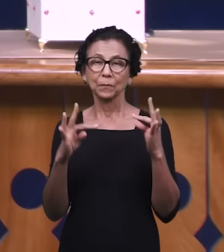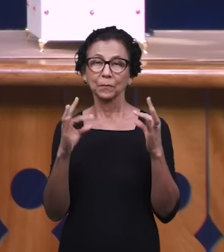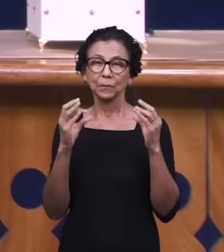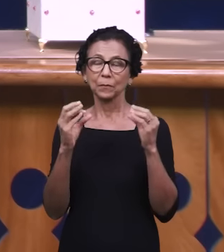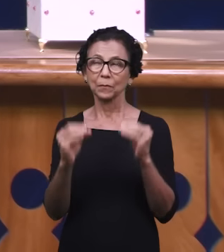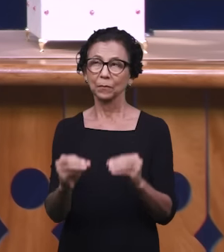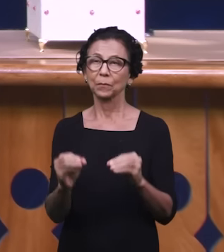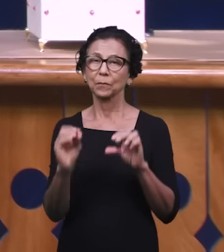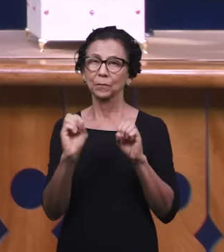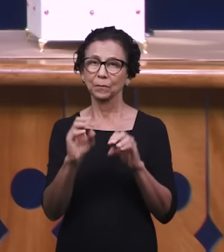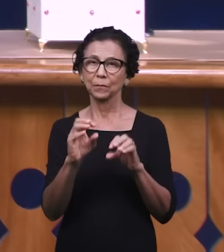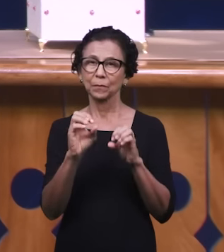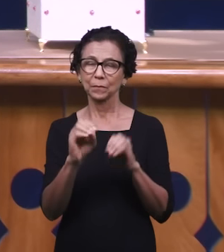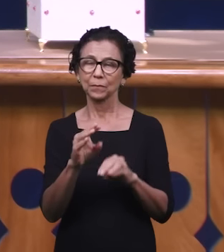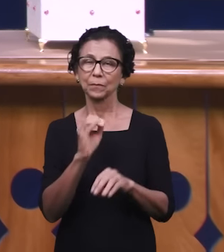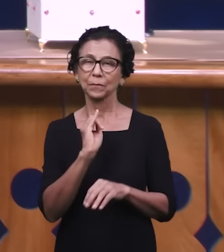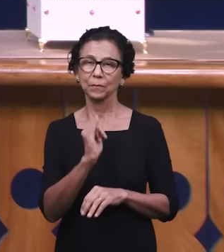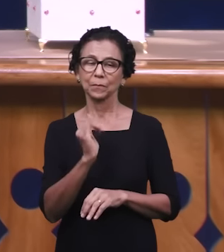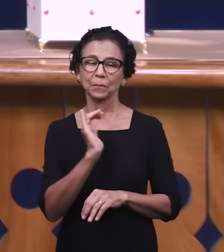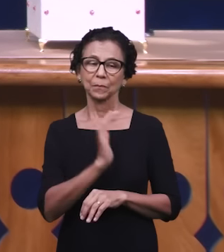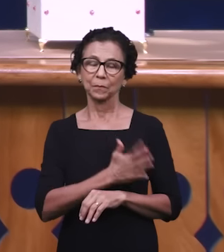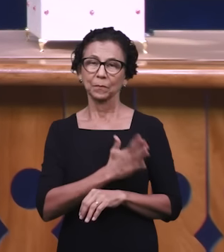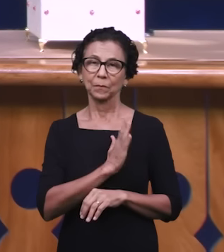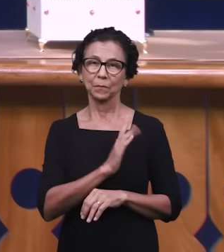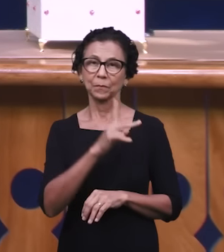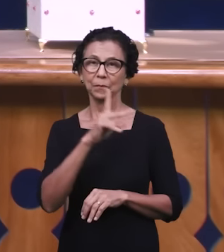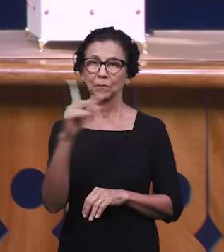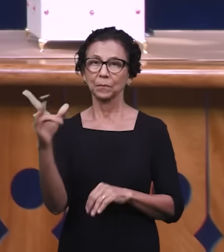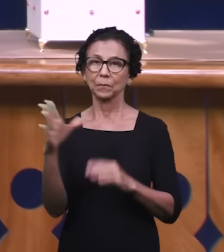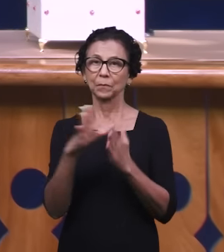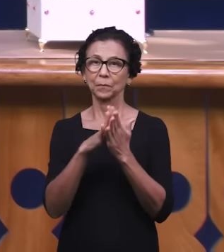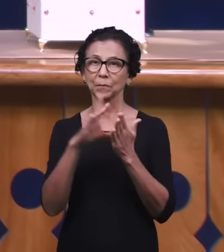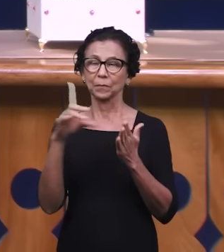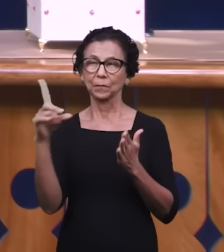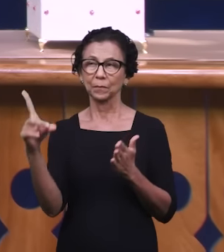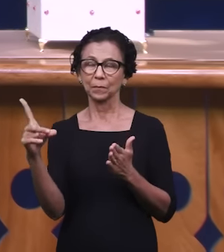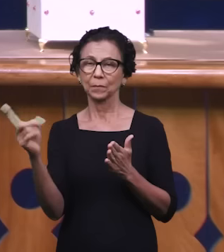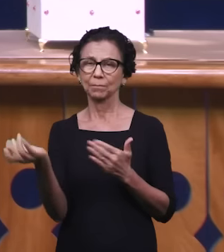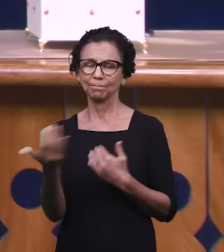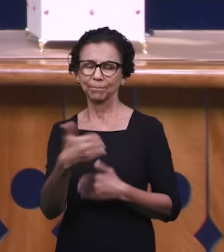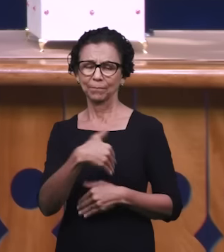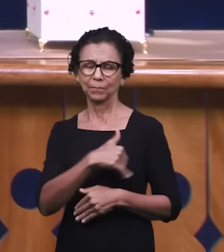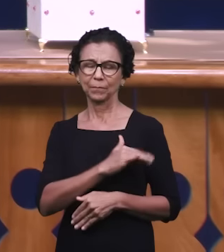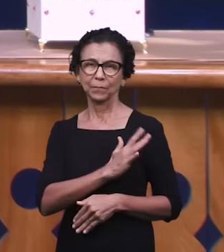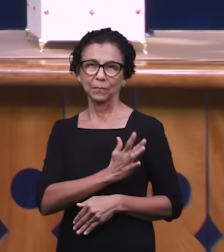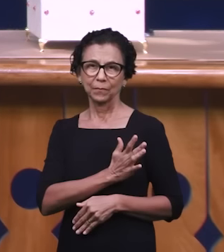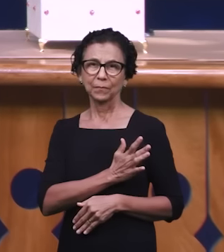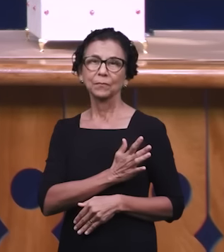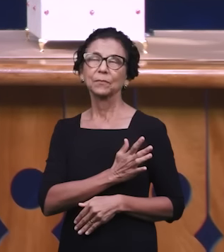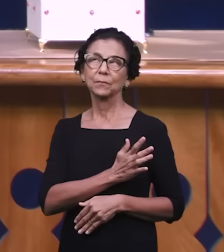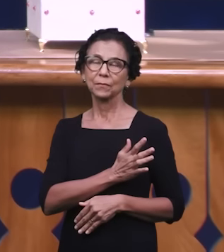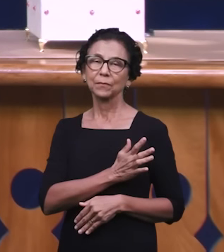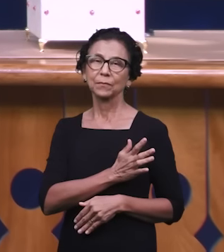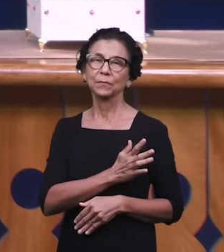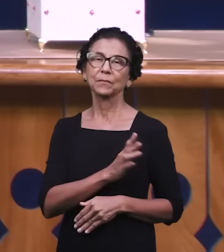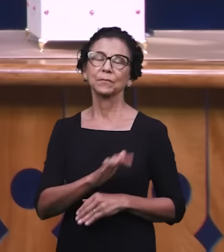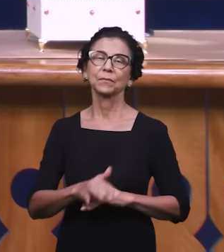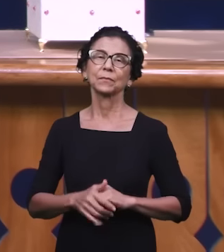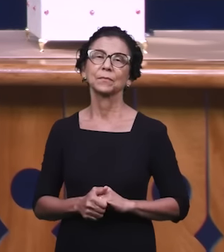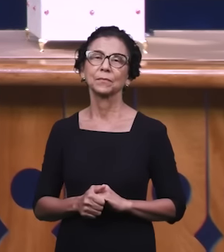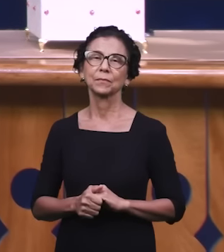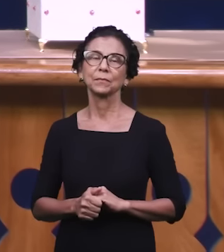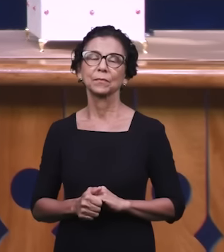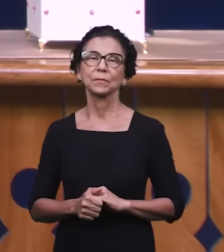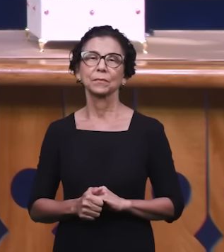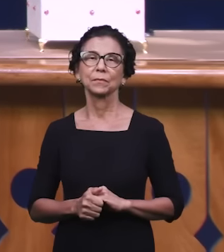falaste ao nosso coração e que a Tua palavra encontre lugar, encontre guarida, Senhor, no coração de todos